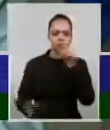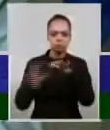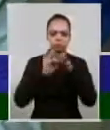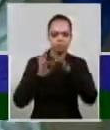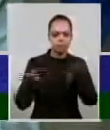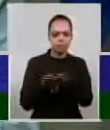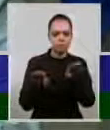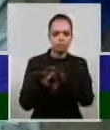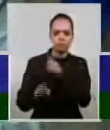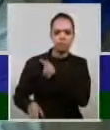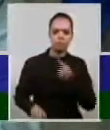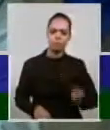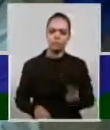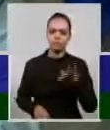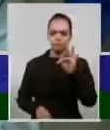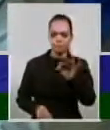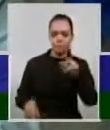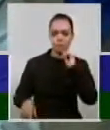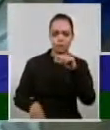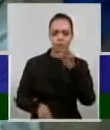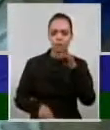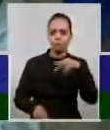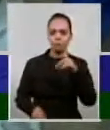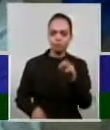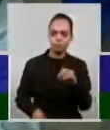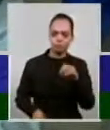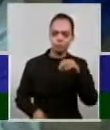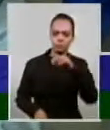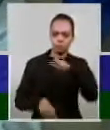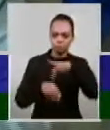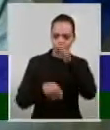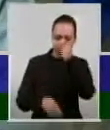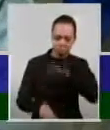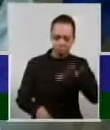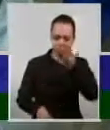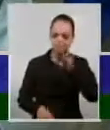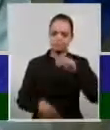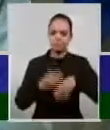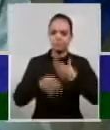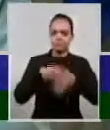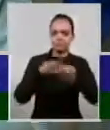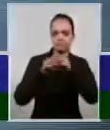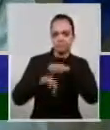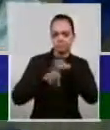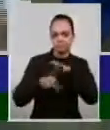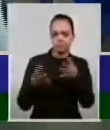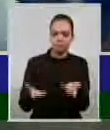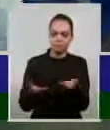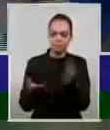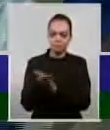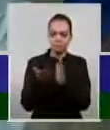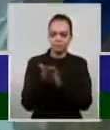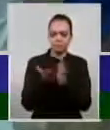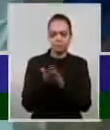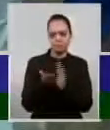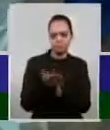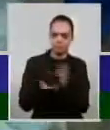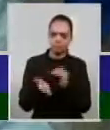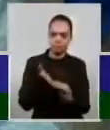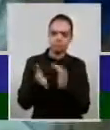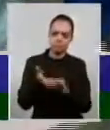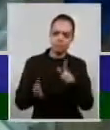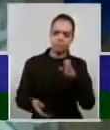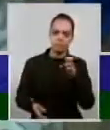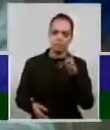parceria também com o governo federal, né, do Fundo Nacional de Desenvolvimento à Educação. Parabenizar a